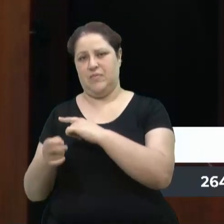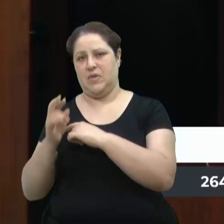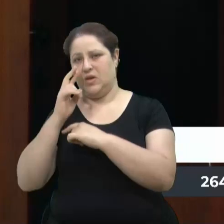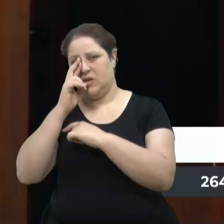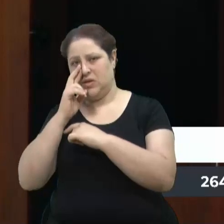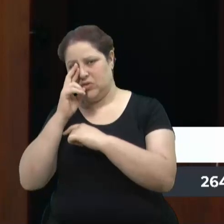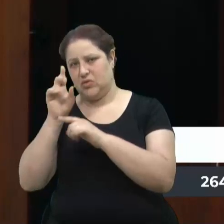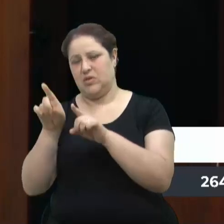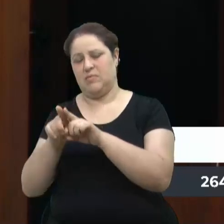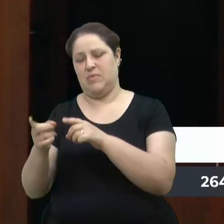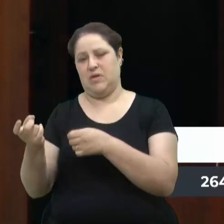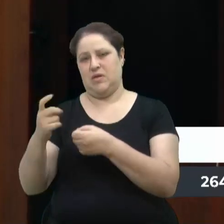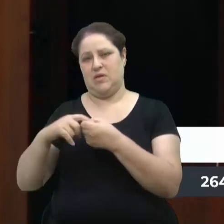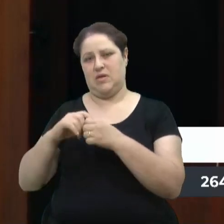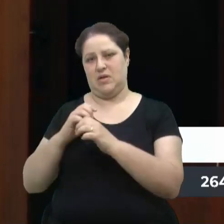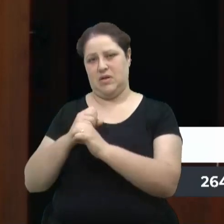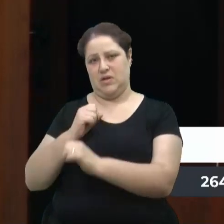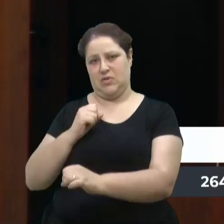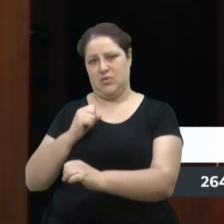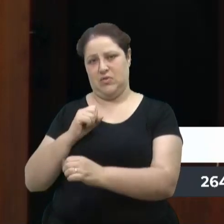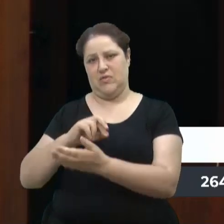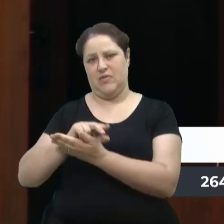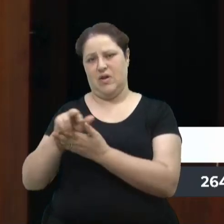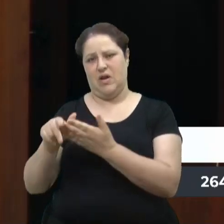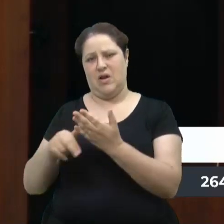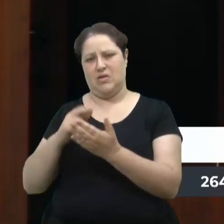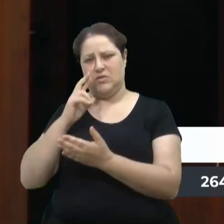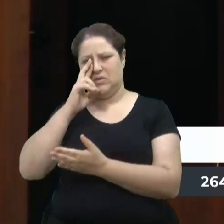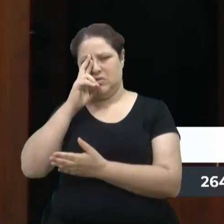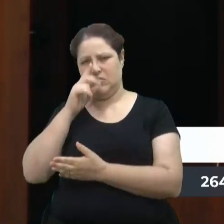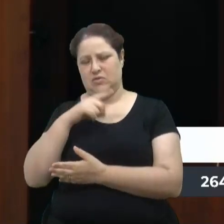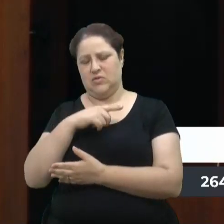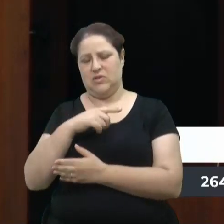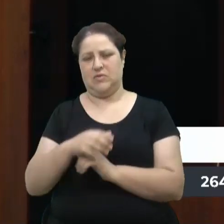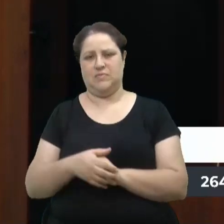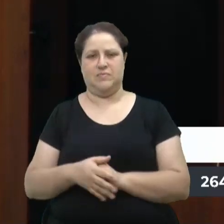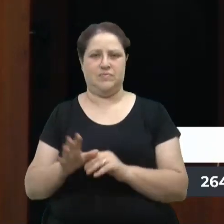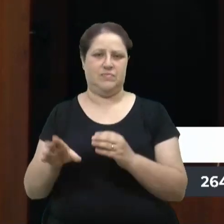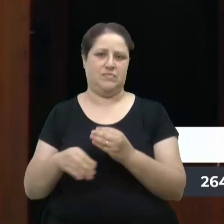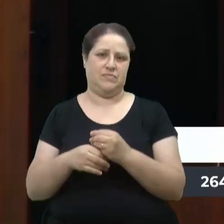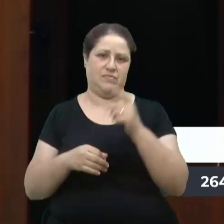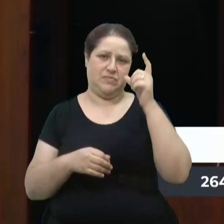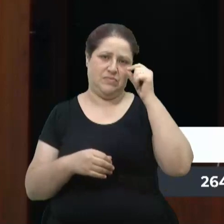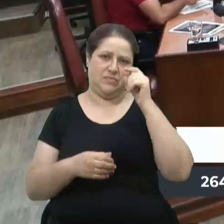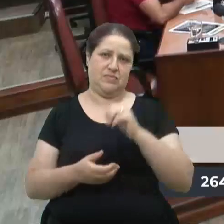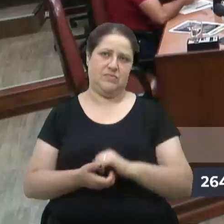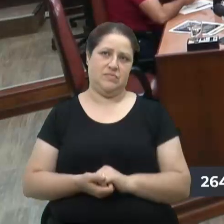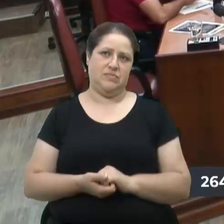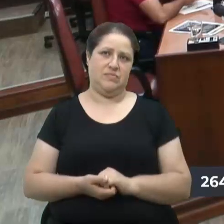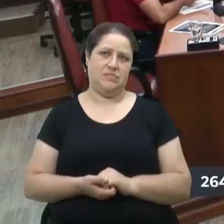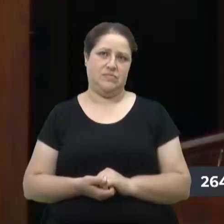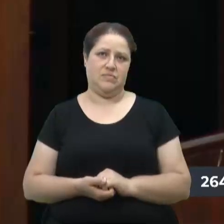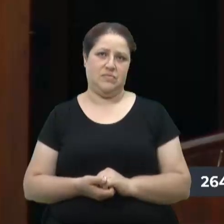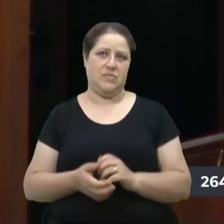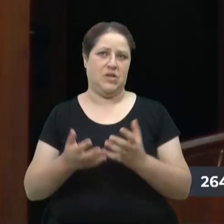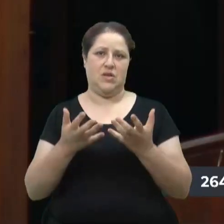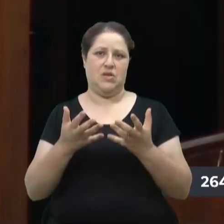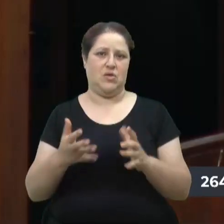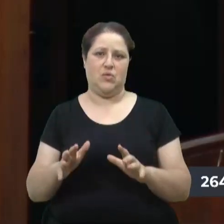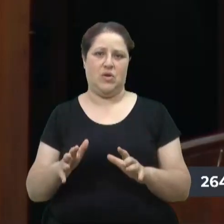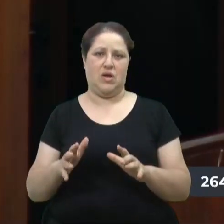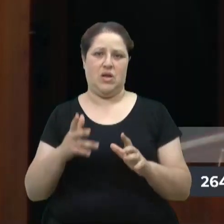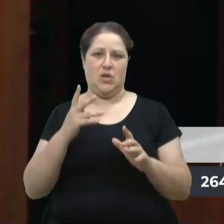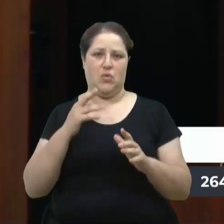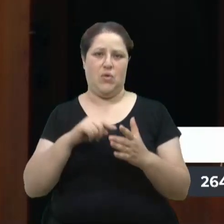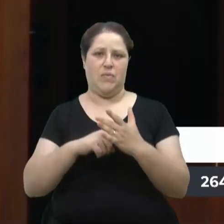Série de riscos. Então é esse... Uma parte, vereador. Senhor vereador Schalco. Eu não quero mais um 7-1, ninguém